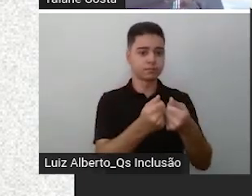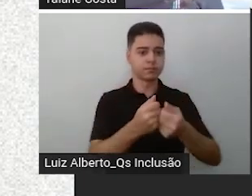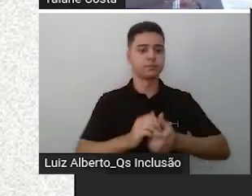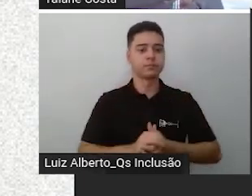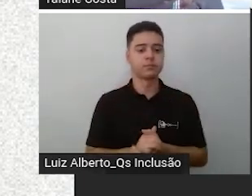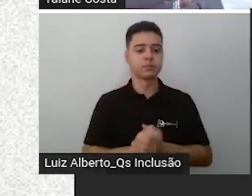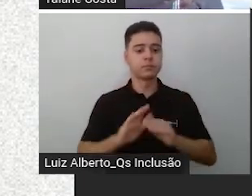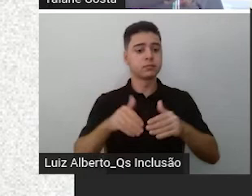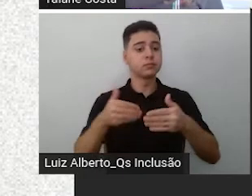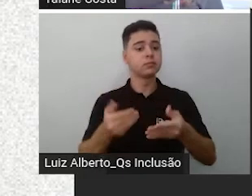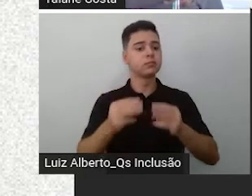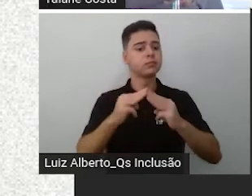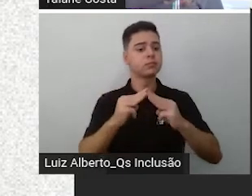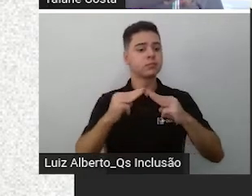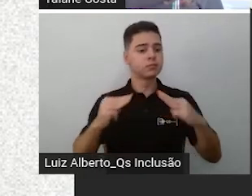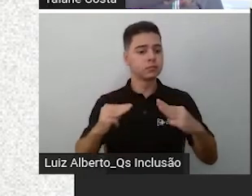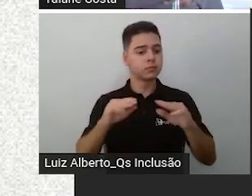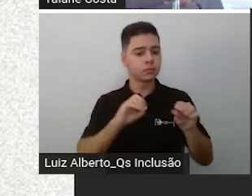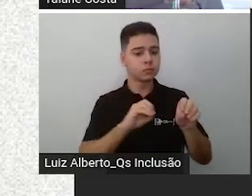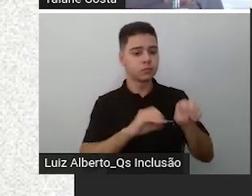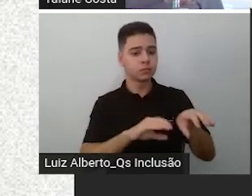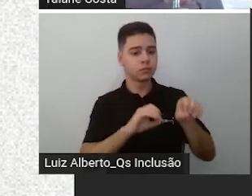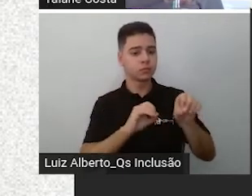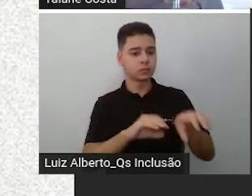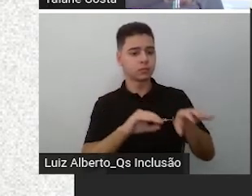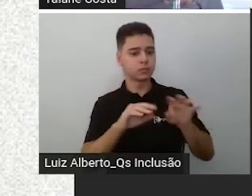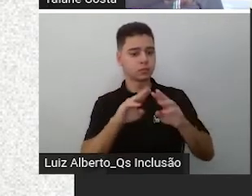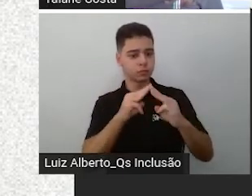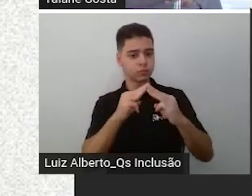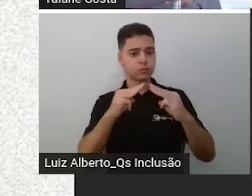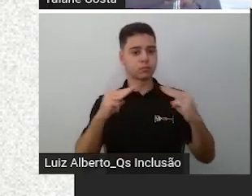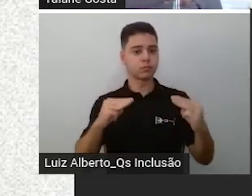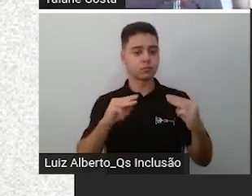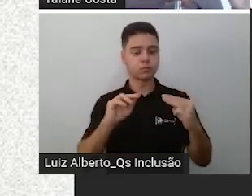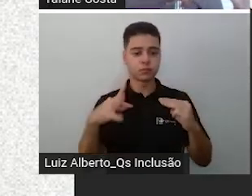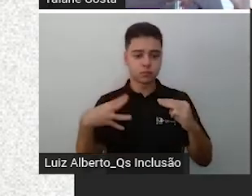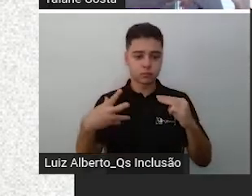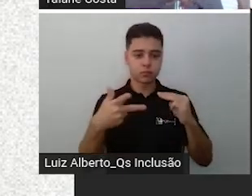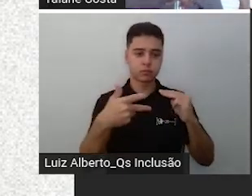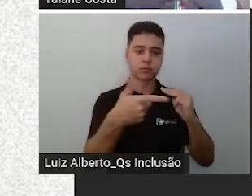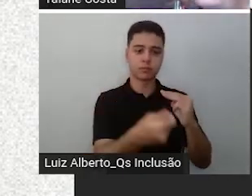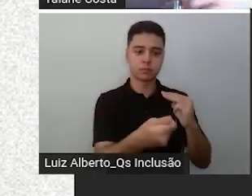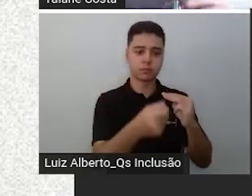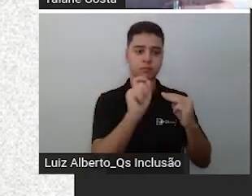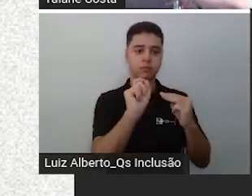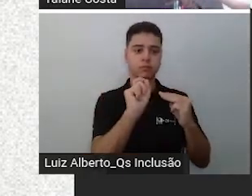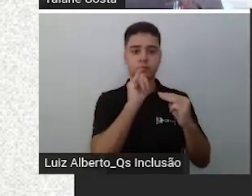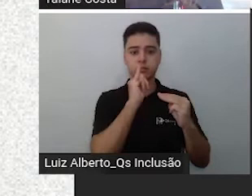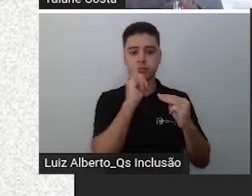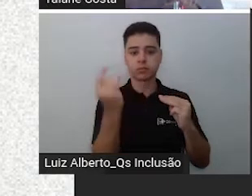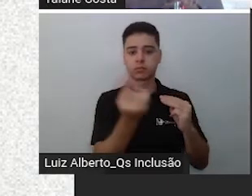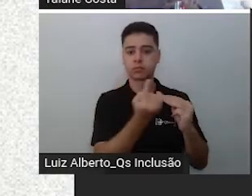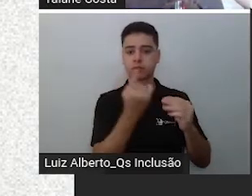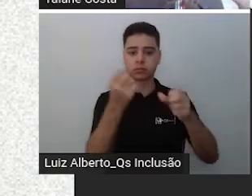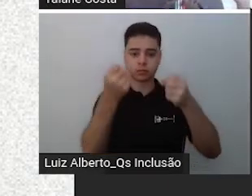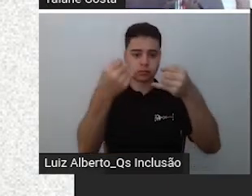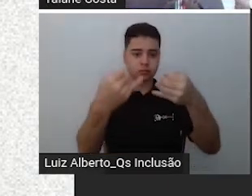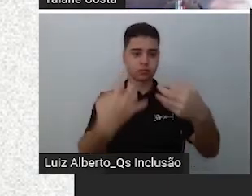Os museus, a educação museal, a função, a gente fala que a